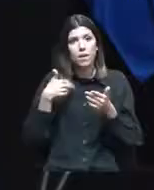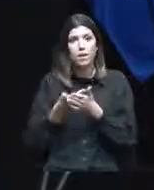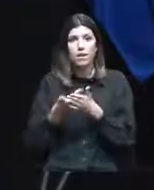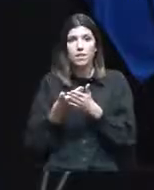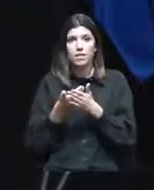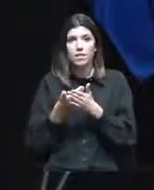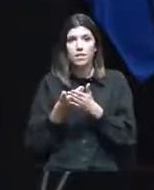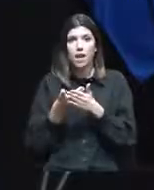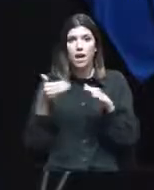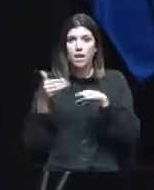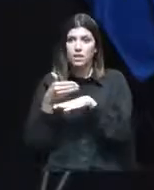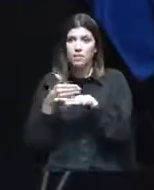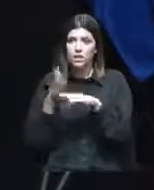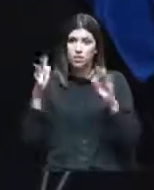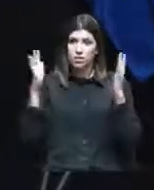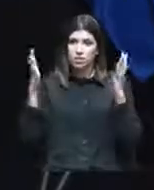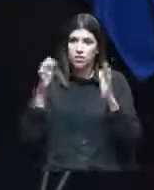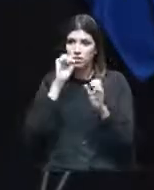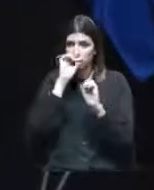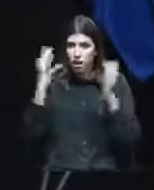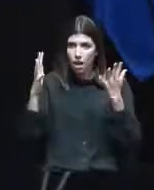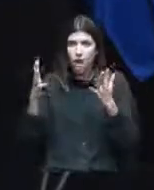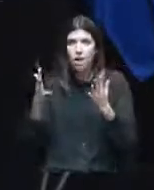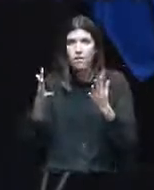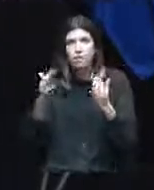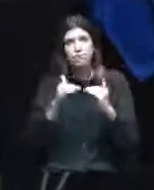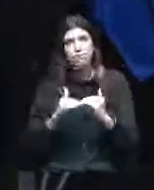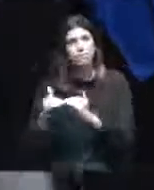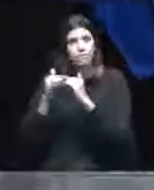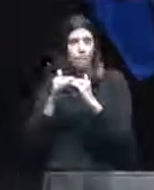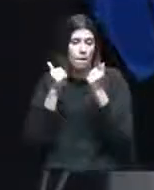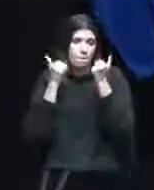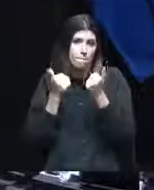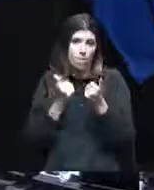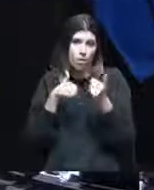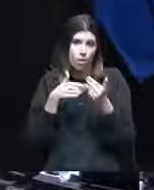uniformidade das intervenções em toda a cidade. Obrigada. Obrigada.